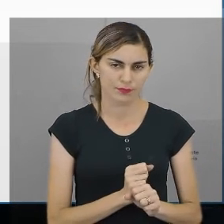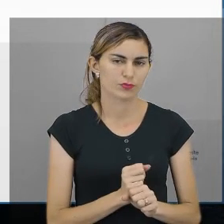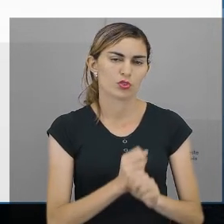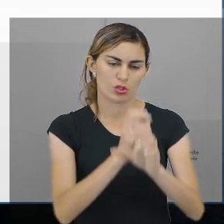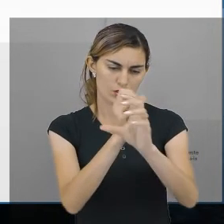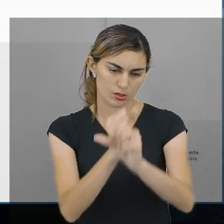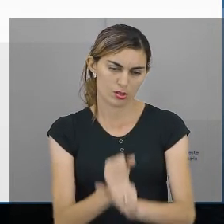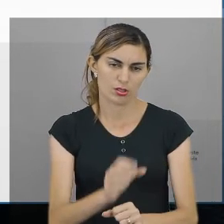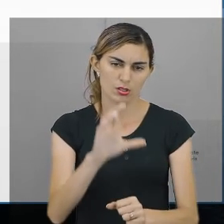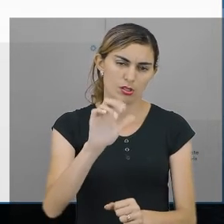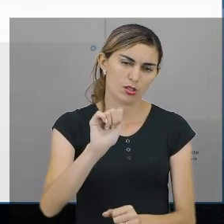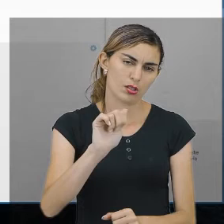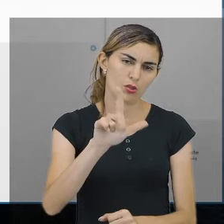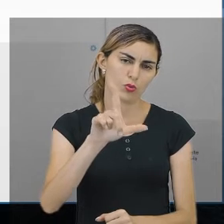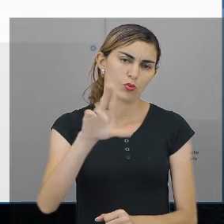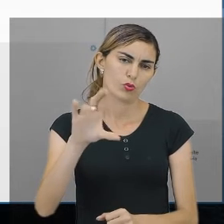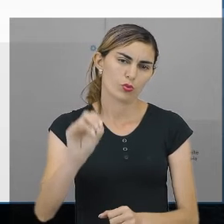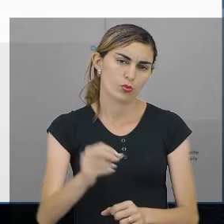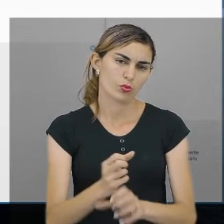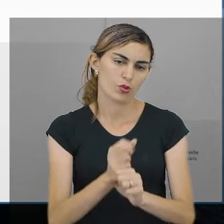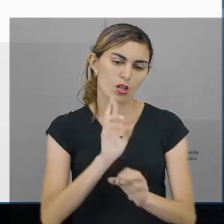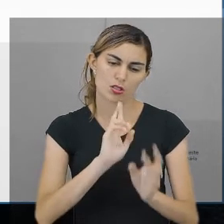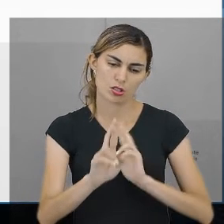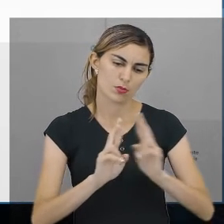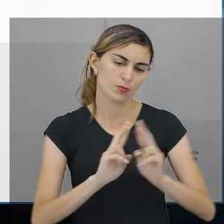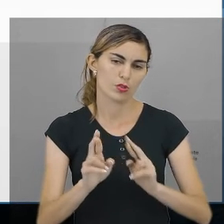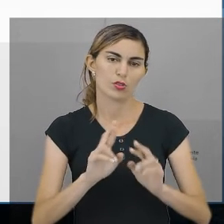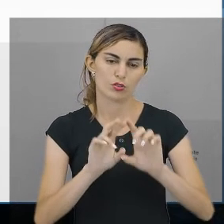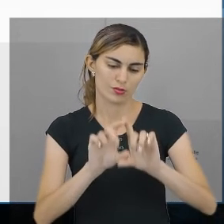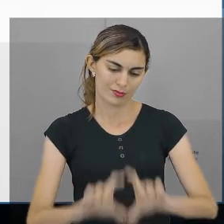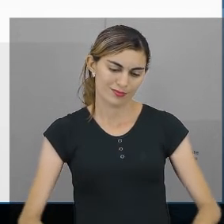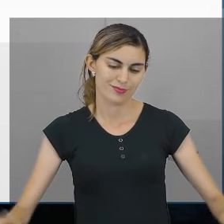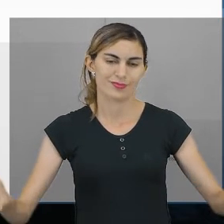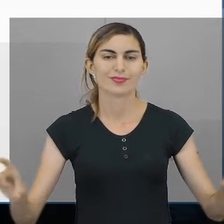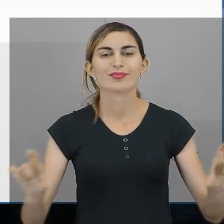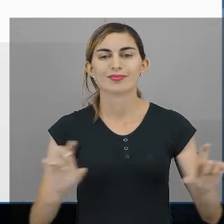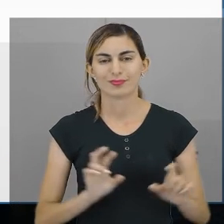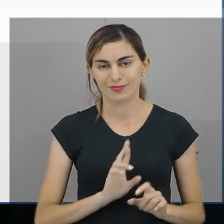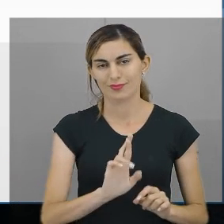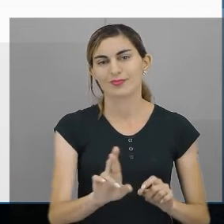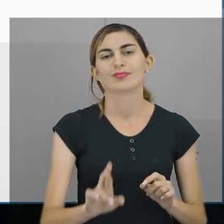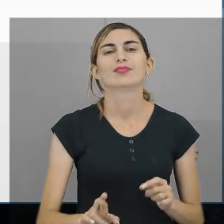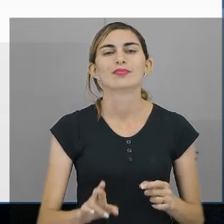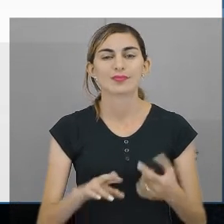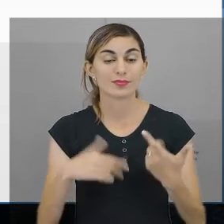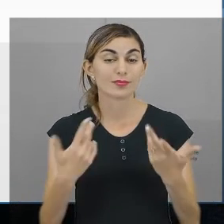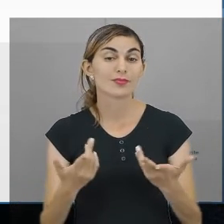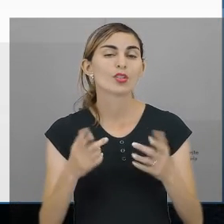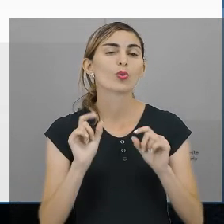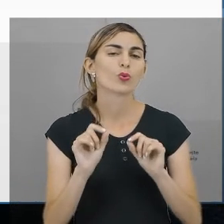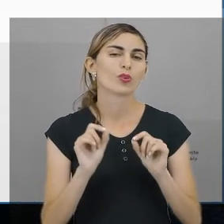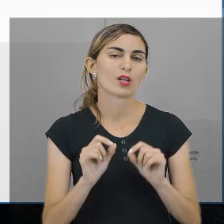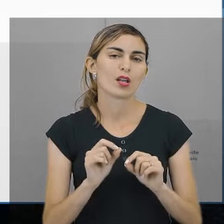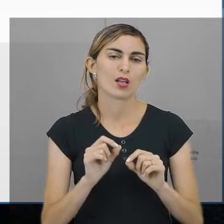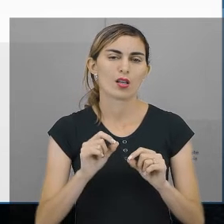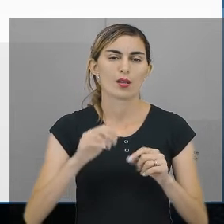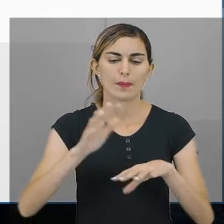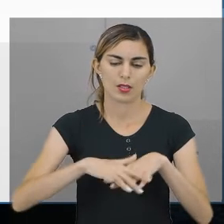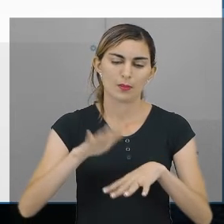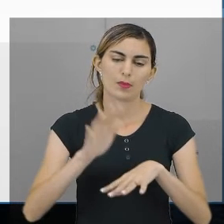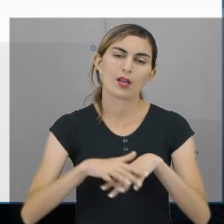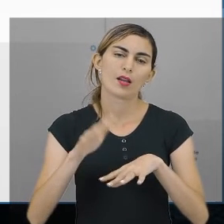cálculo e o resultado da expressão. Então, expressões numéricas nada mais são do que operações